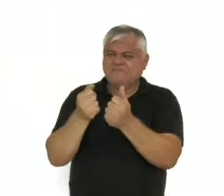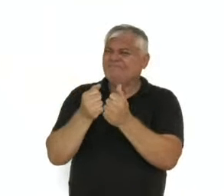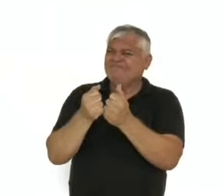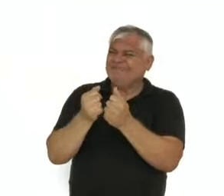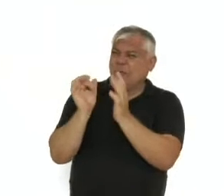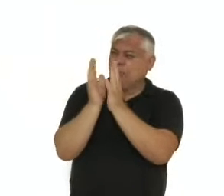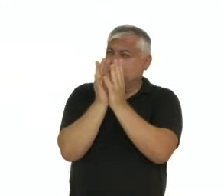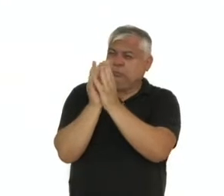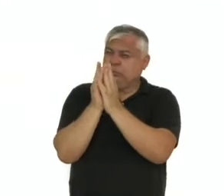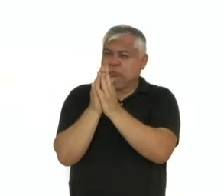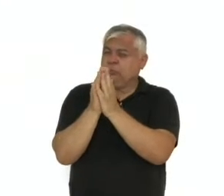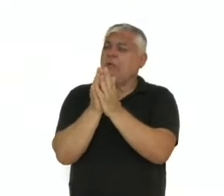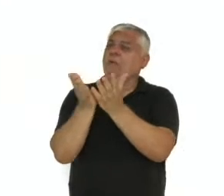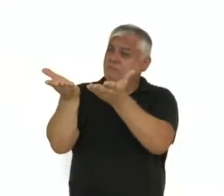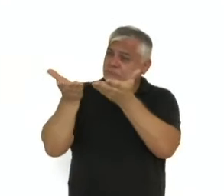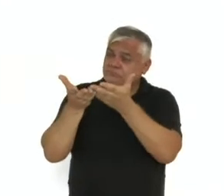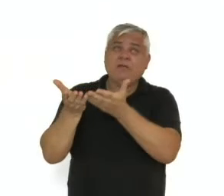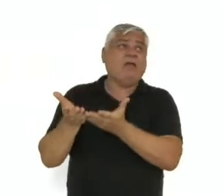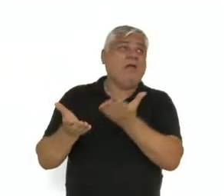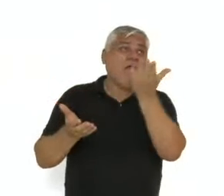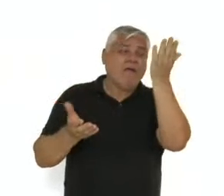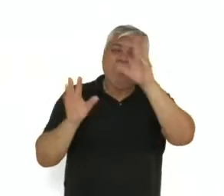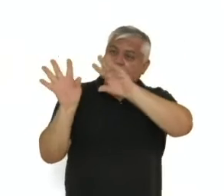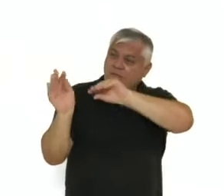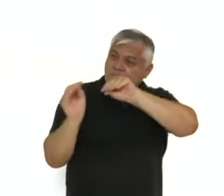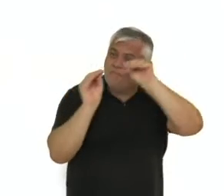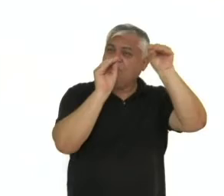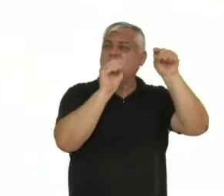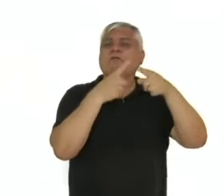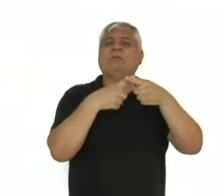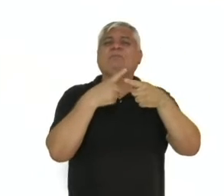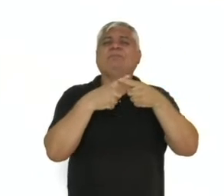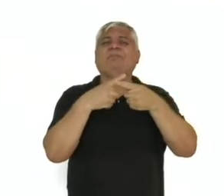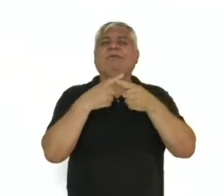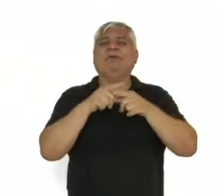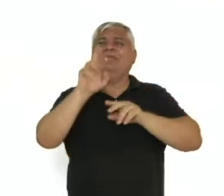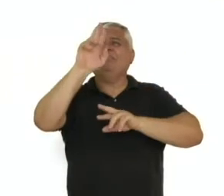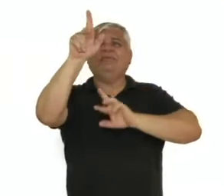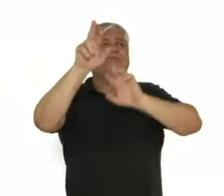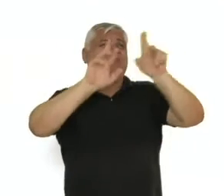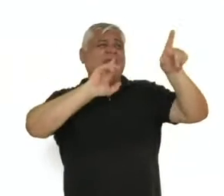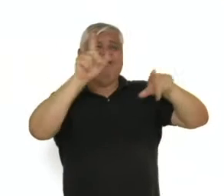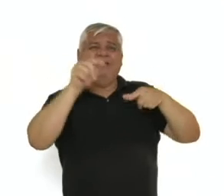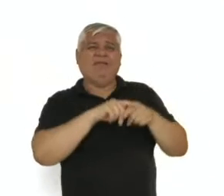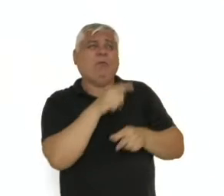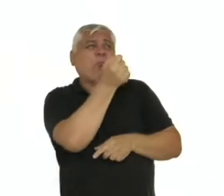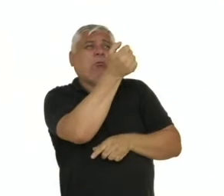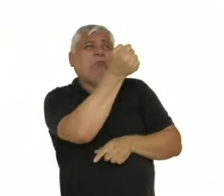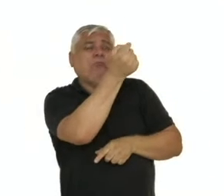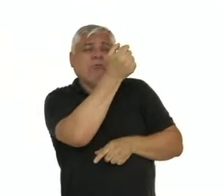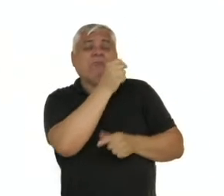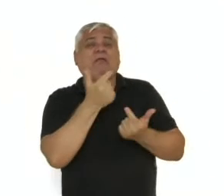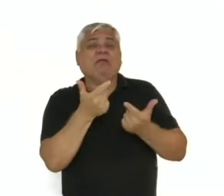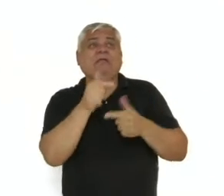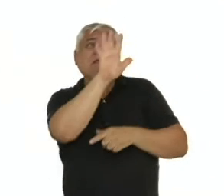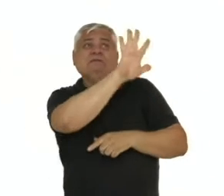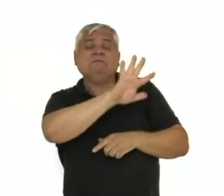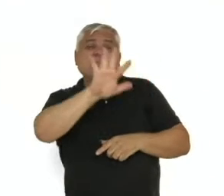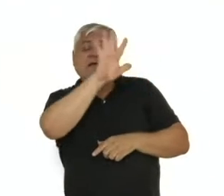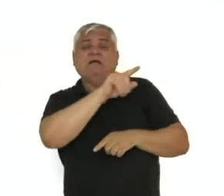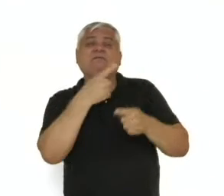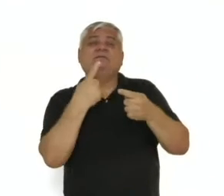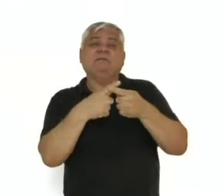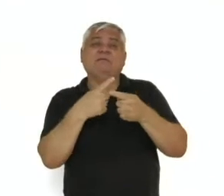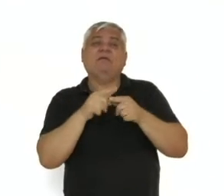desconcentração industrial. Olha só, diante das diferenças econômicas, né, no território brasileiro e problemas socioespaciais gerados pelo